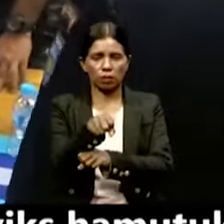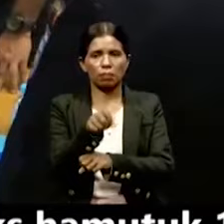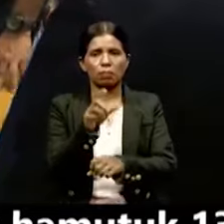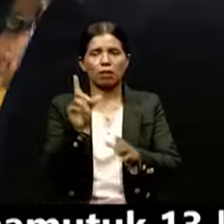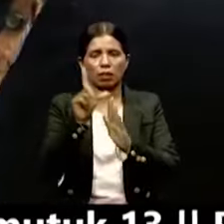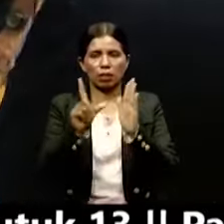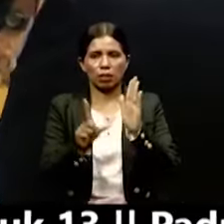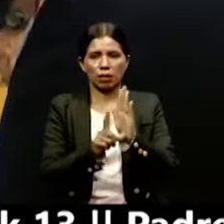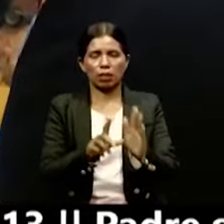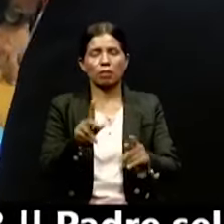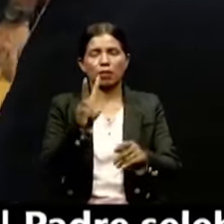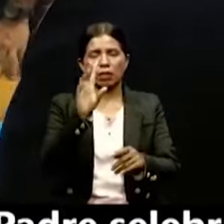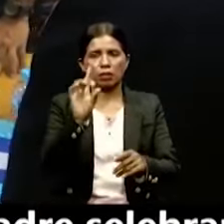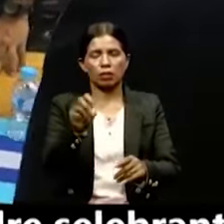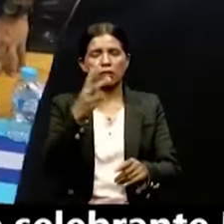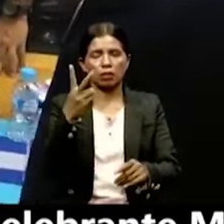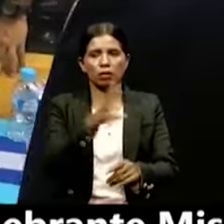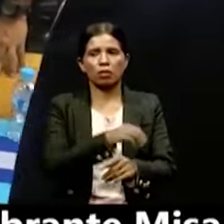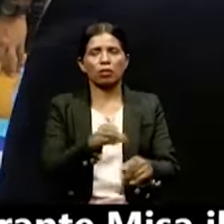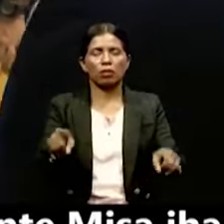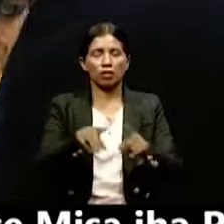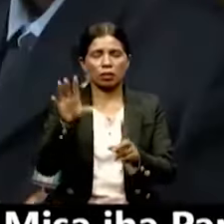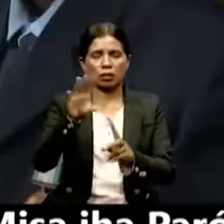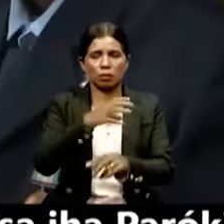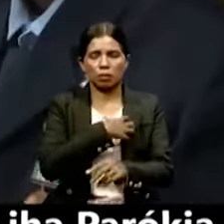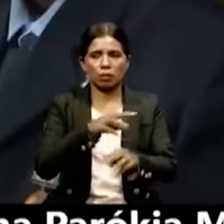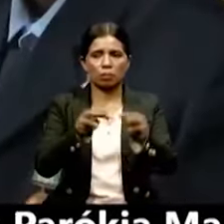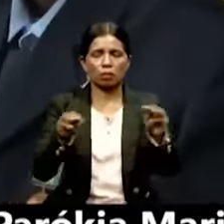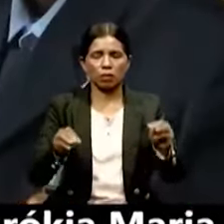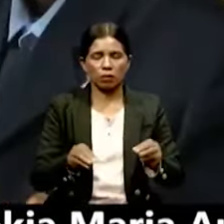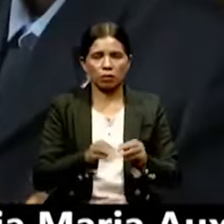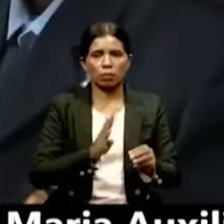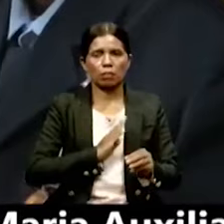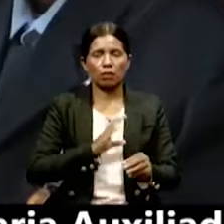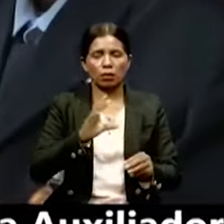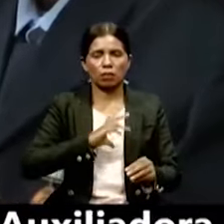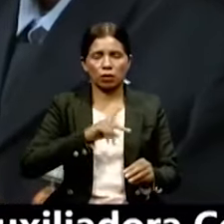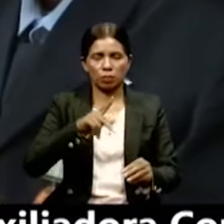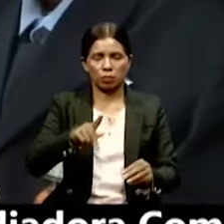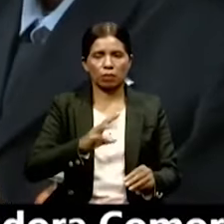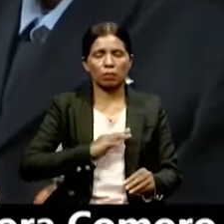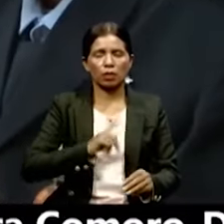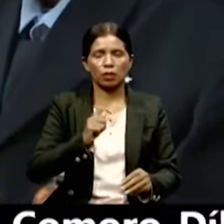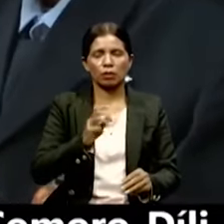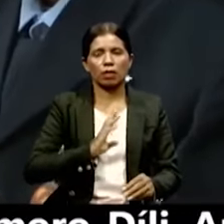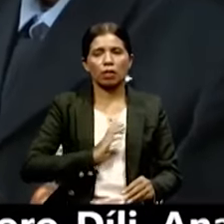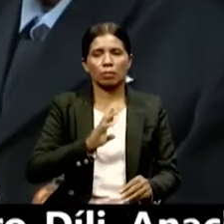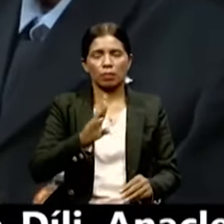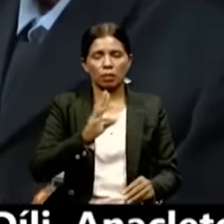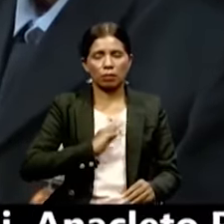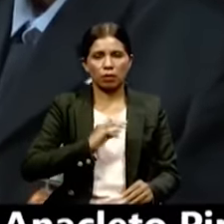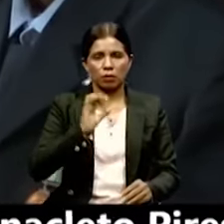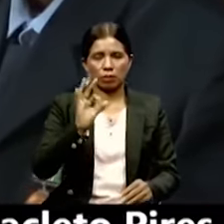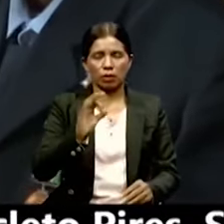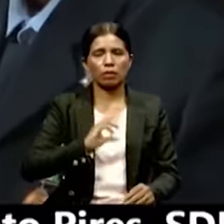Sanulu Resin Ruane, na insia se asumi cargo no dar comandante PNTL e município Baucau, Lauteng, Manatutu, Hermera, Manufahi,